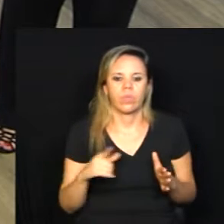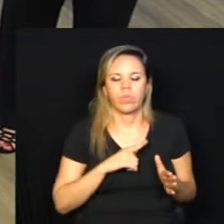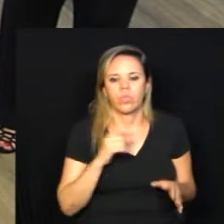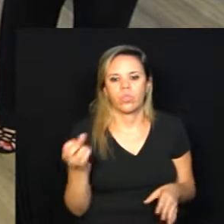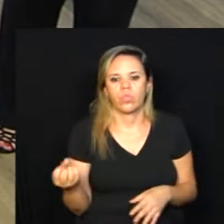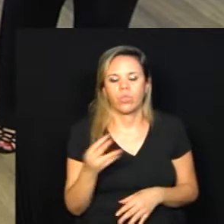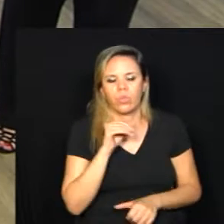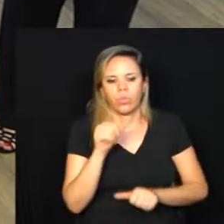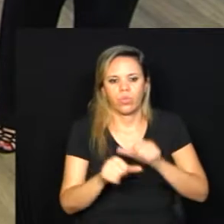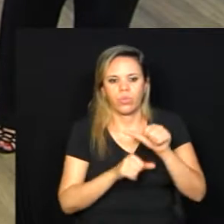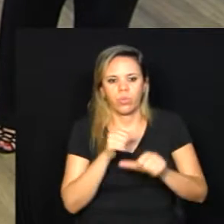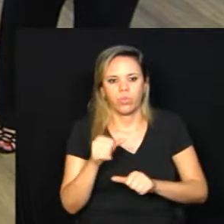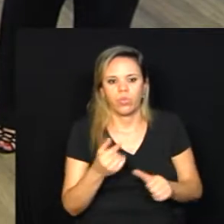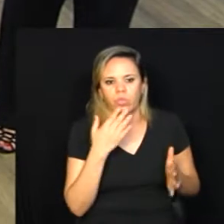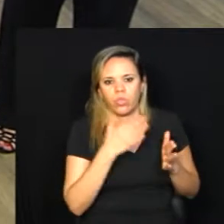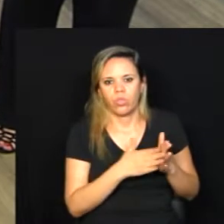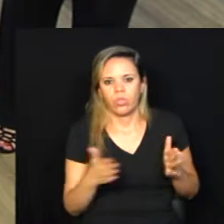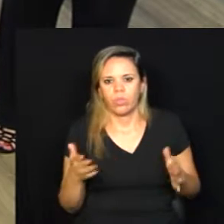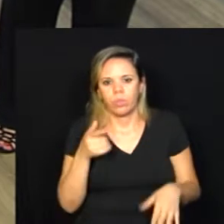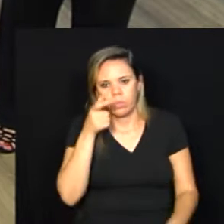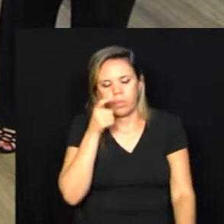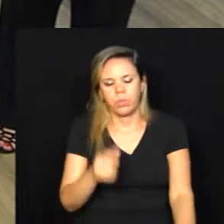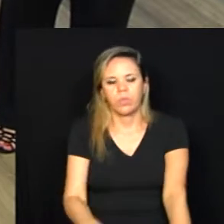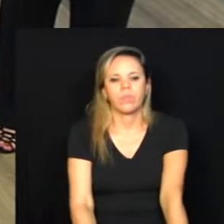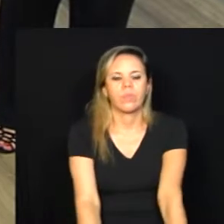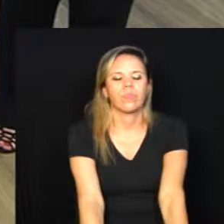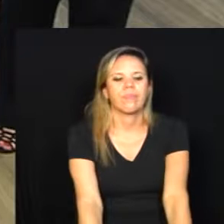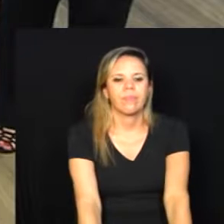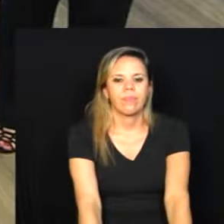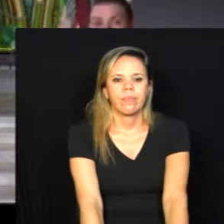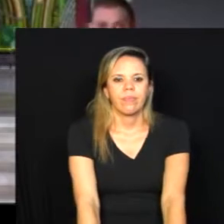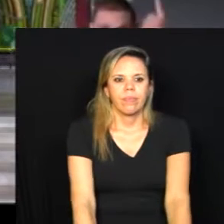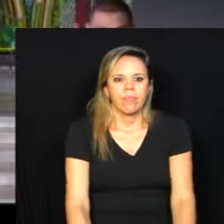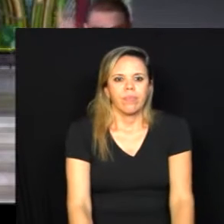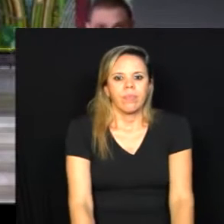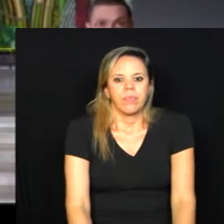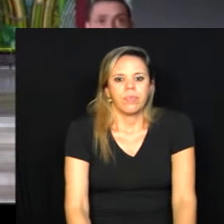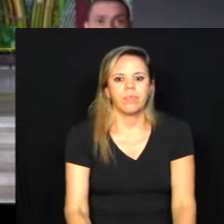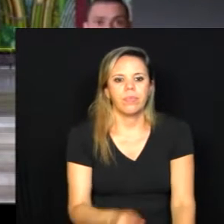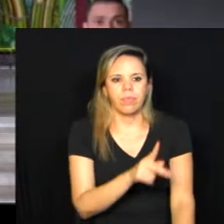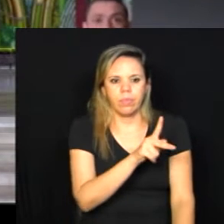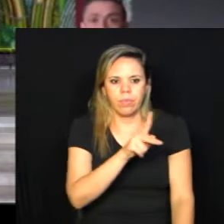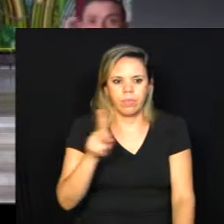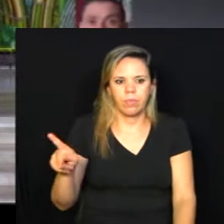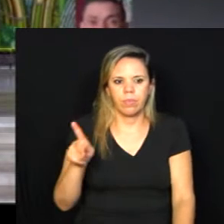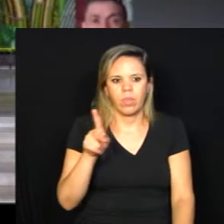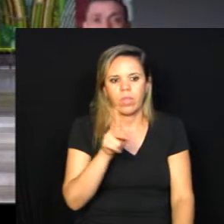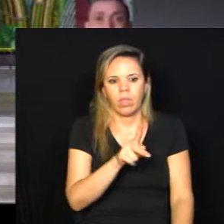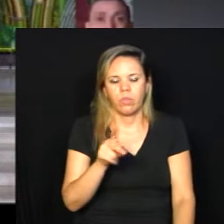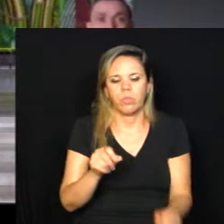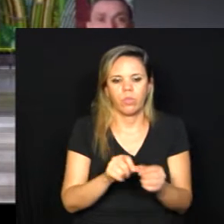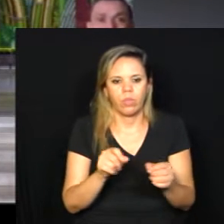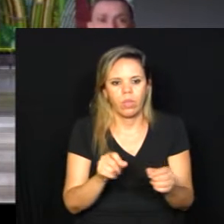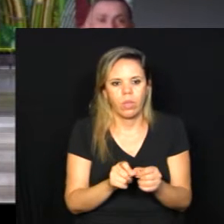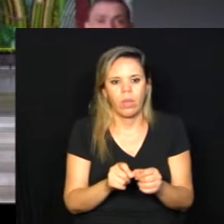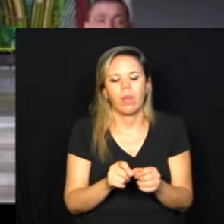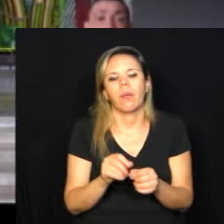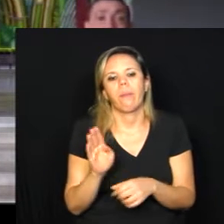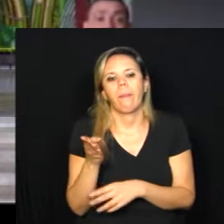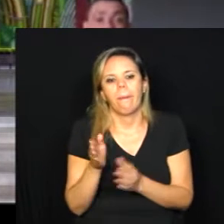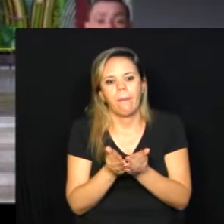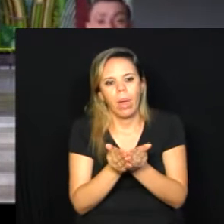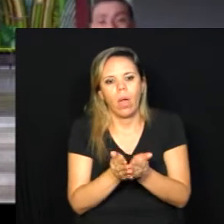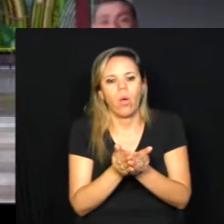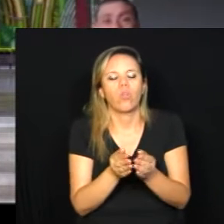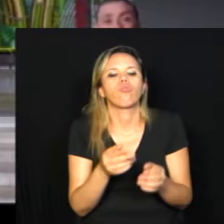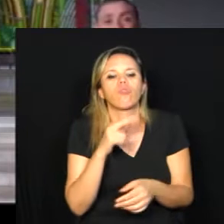nova reclassificação. Acompanhe. Presidente Prudente, Bauru, Sorocaba,